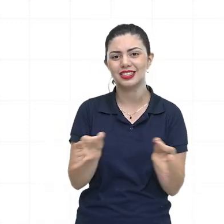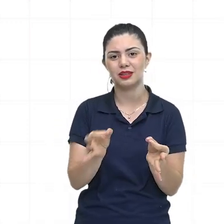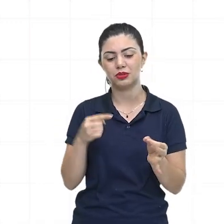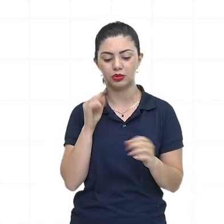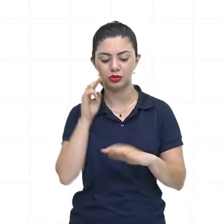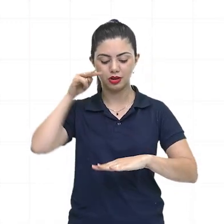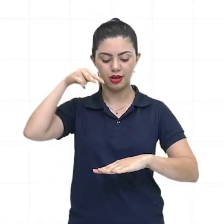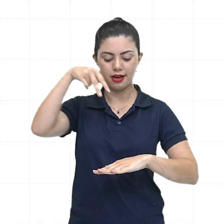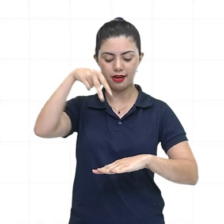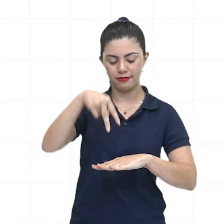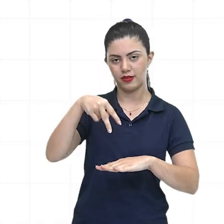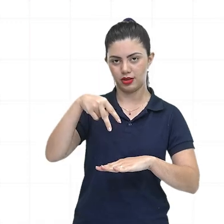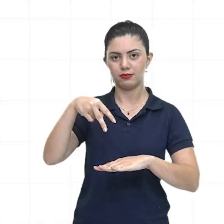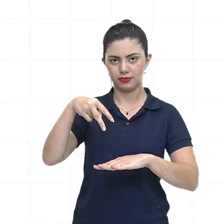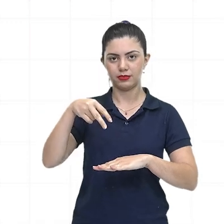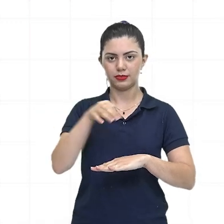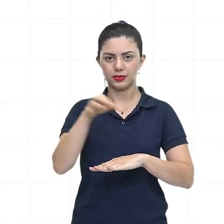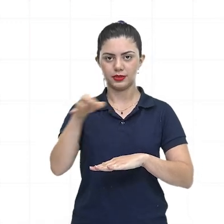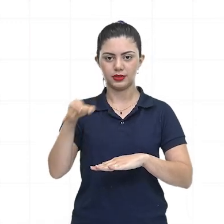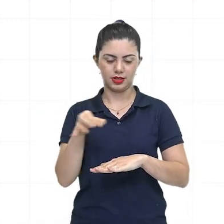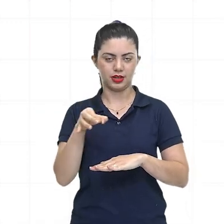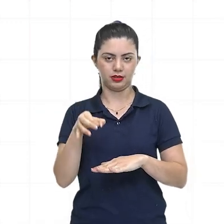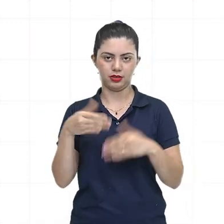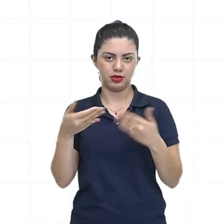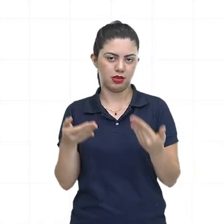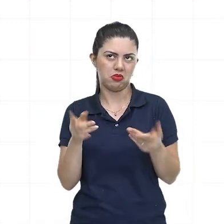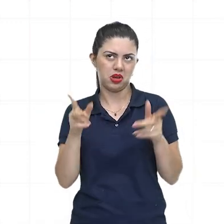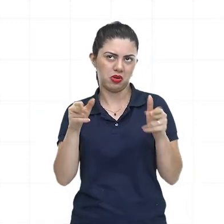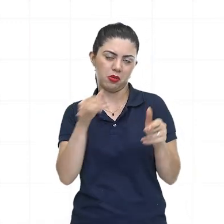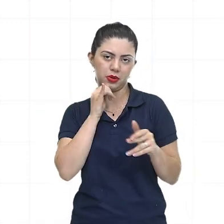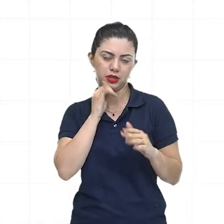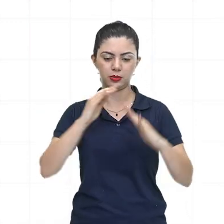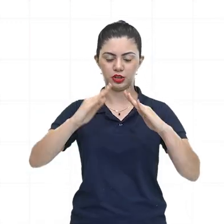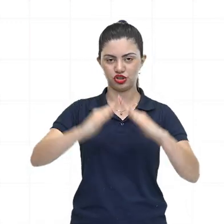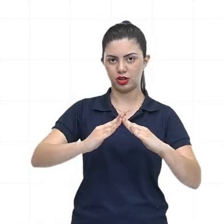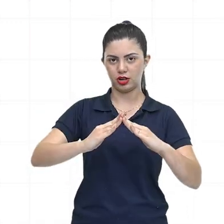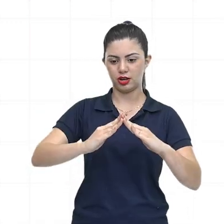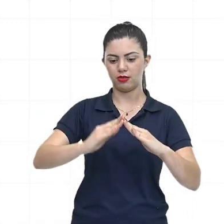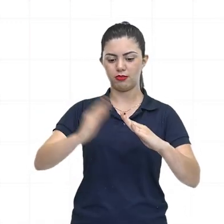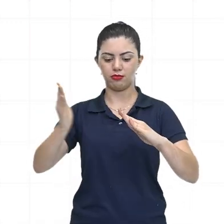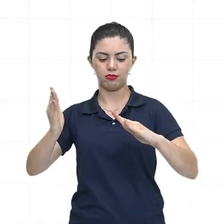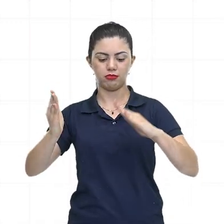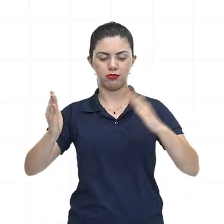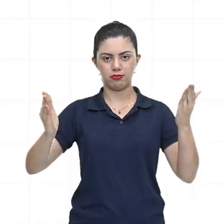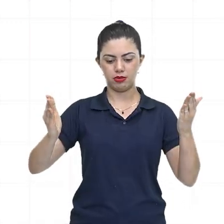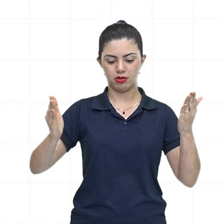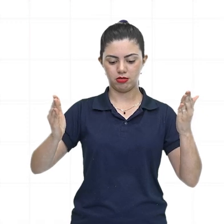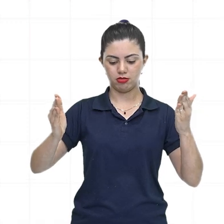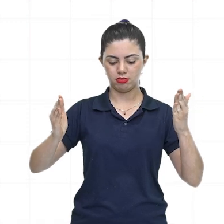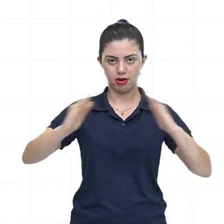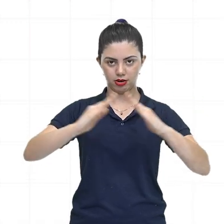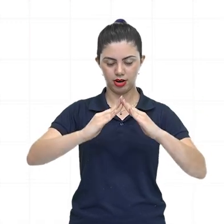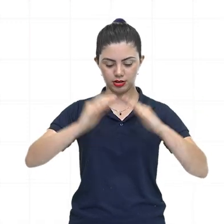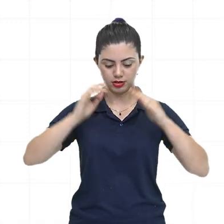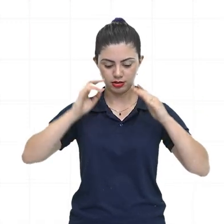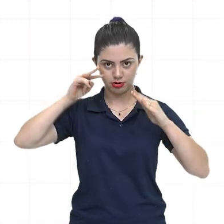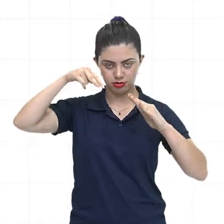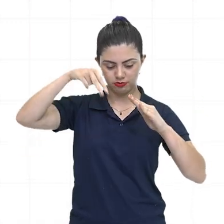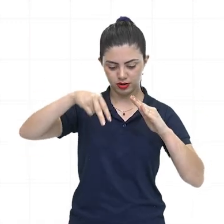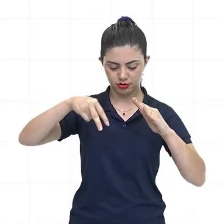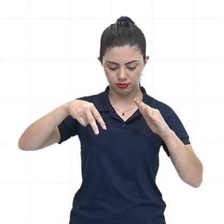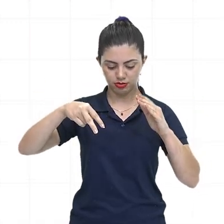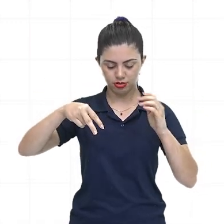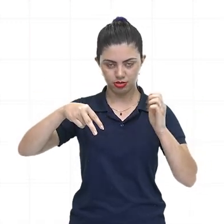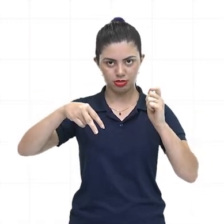uma vista aérea, né? É como se nós estivéssemos aqui tirando o teto, né, o telhado dessa casa e fazendo